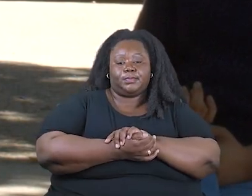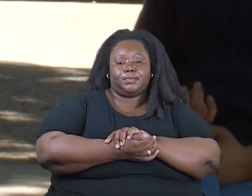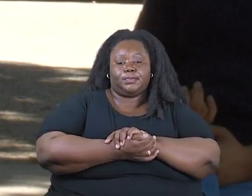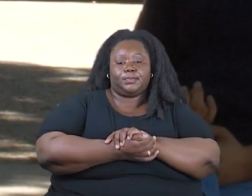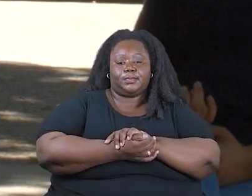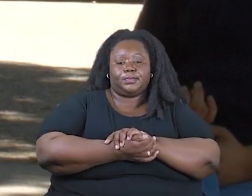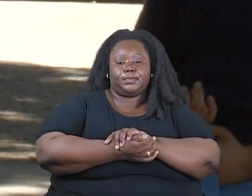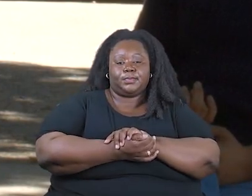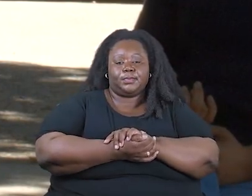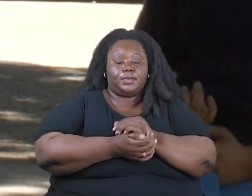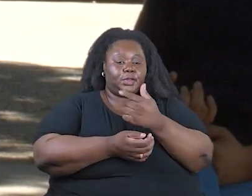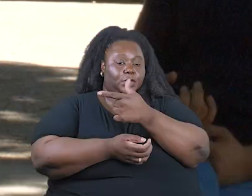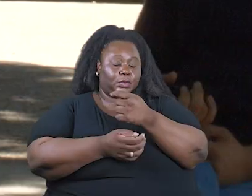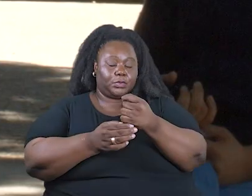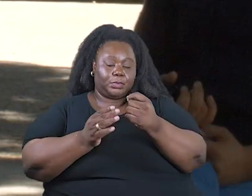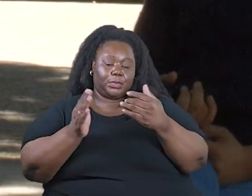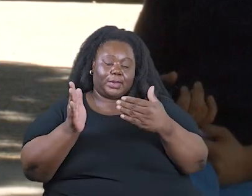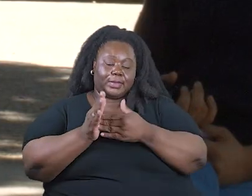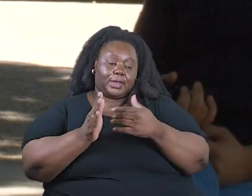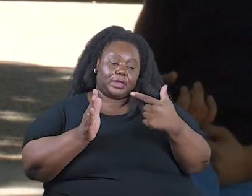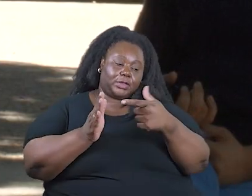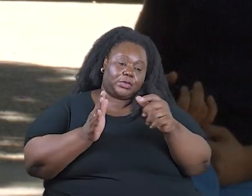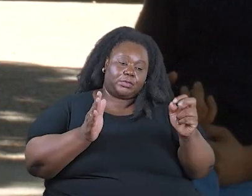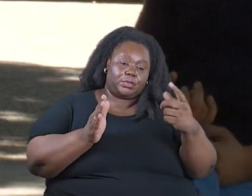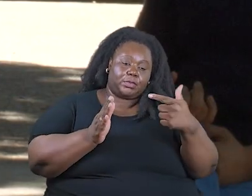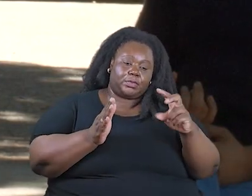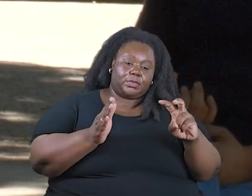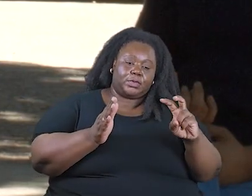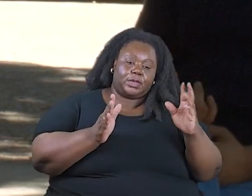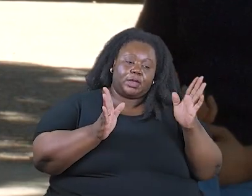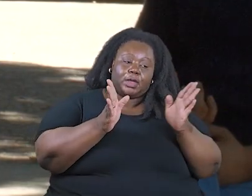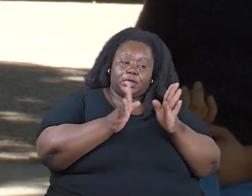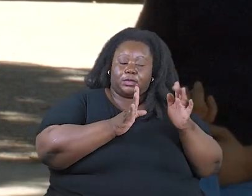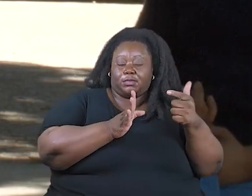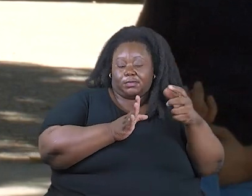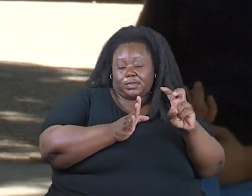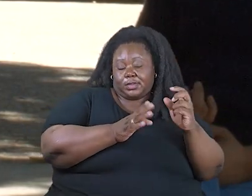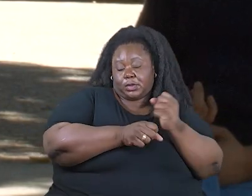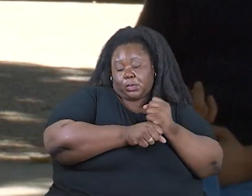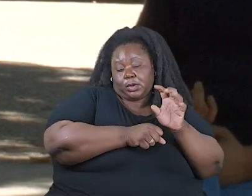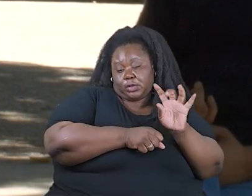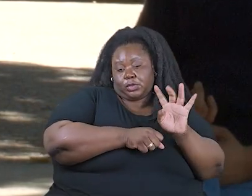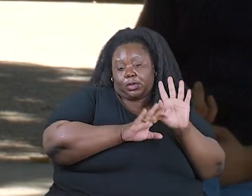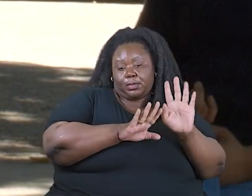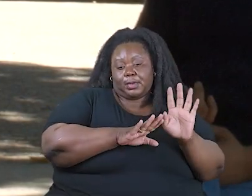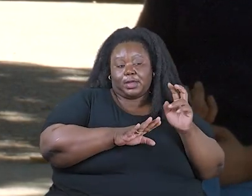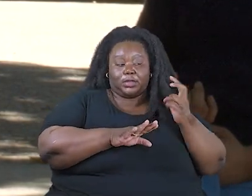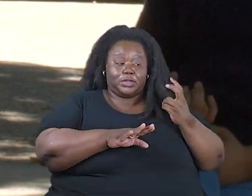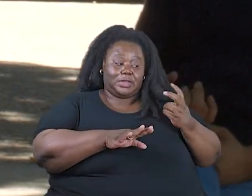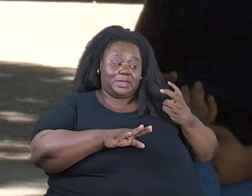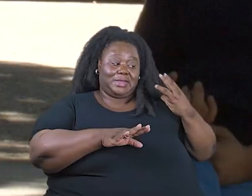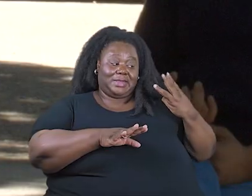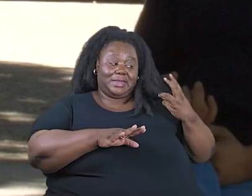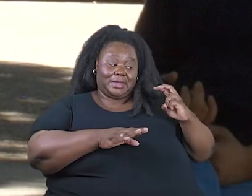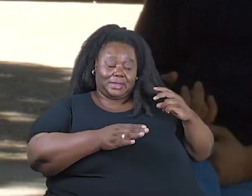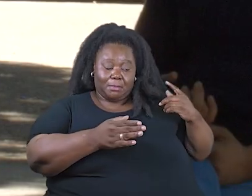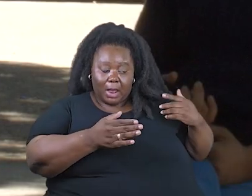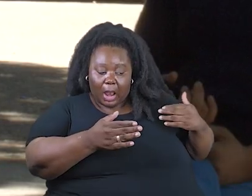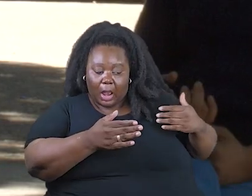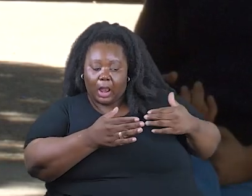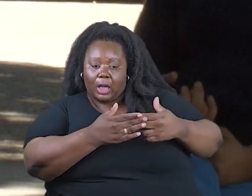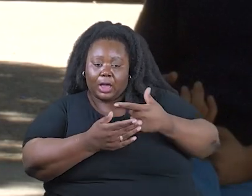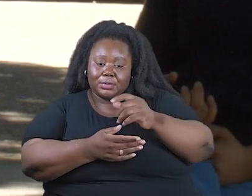De 2000 para 2025 é um intervalo de tempo menor, são 25 anos só. De 35 a 2000